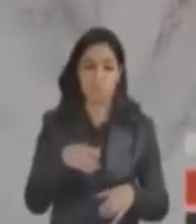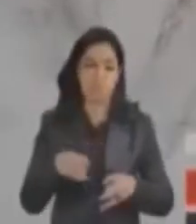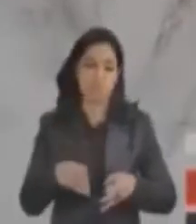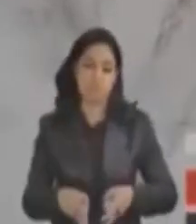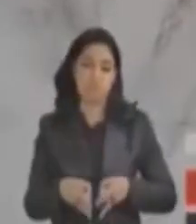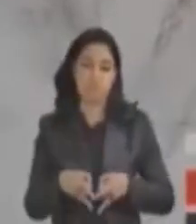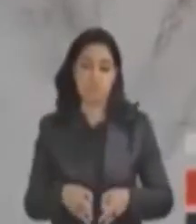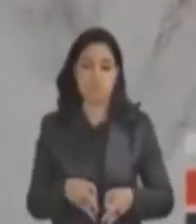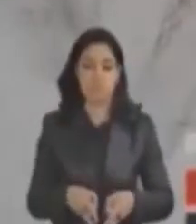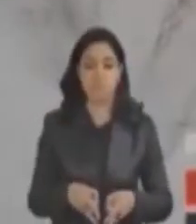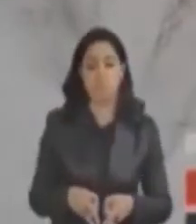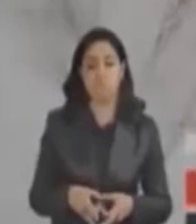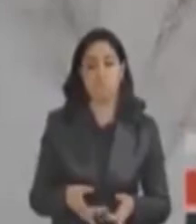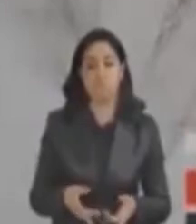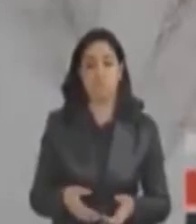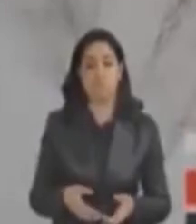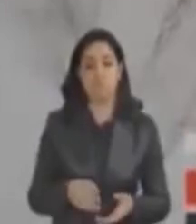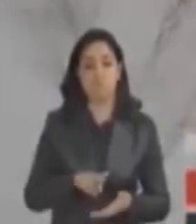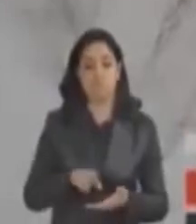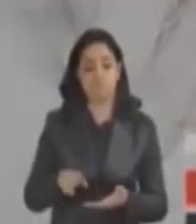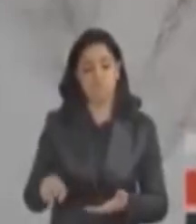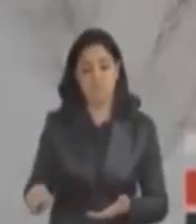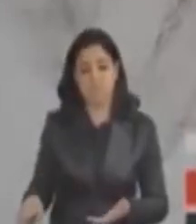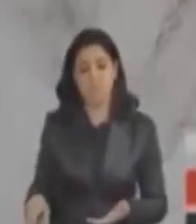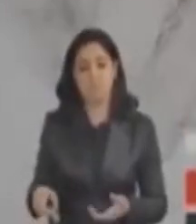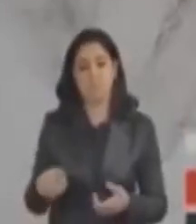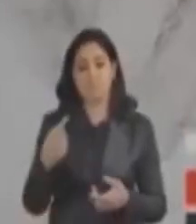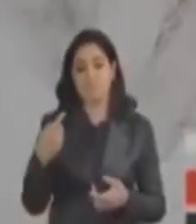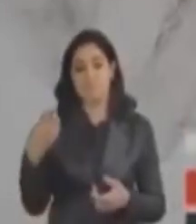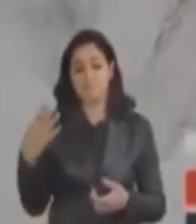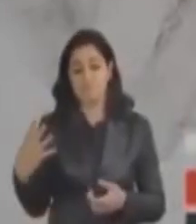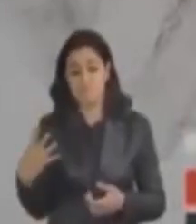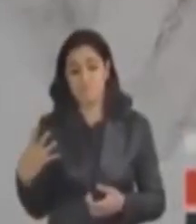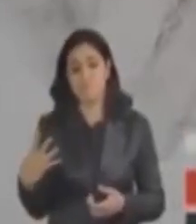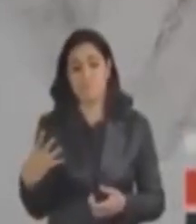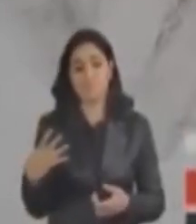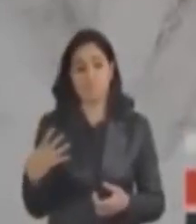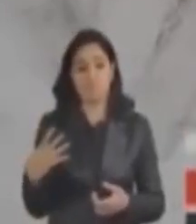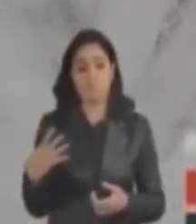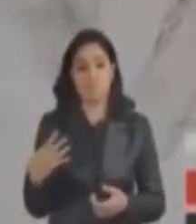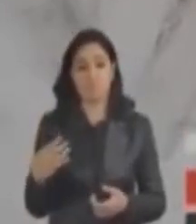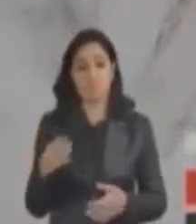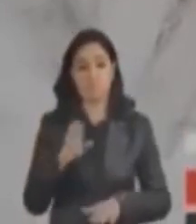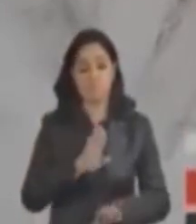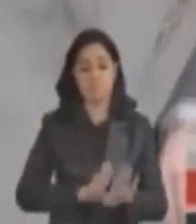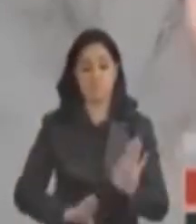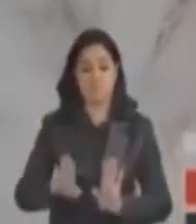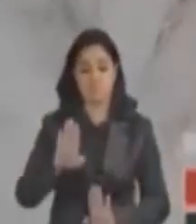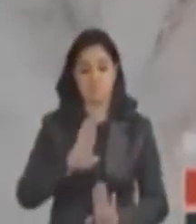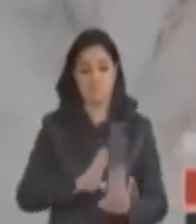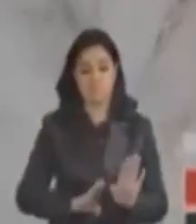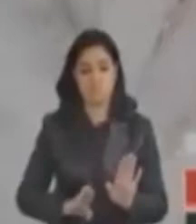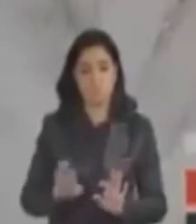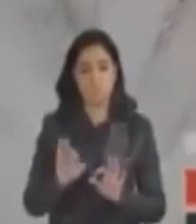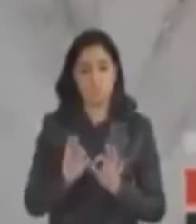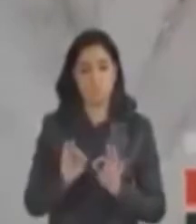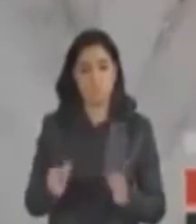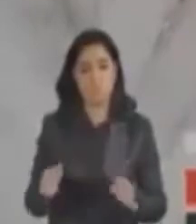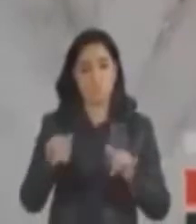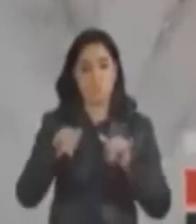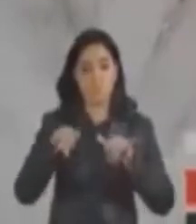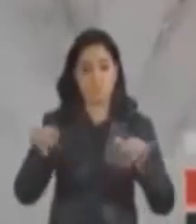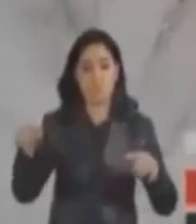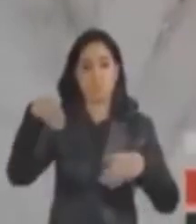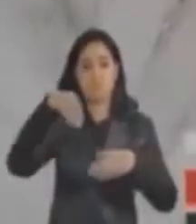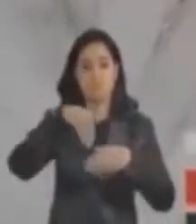vem de lá são mecânica e 14 leitos ocupados o setor de cuidados intermediários esse é um comunicado interno do